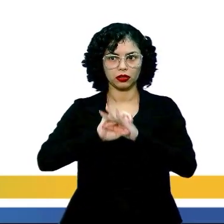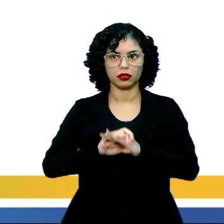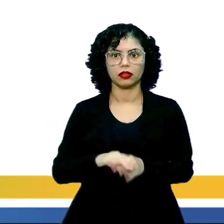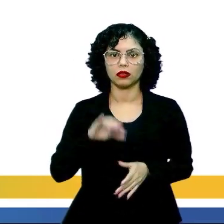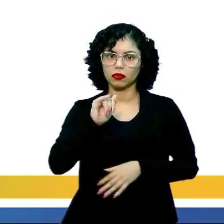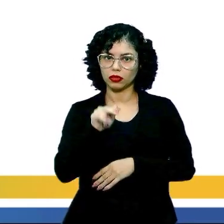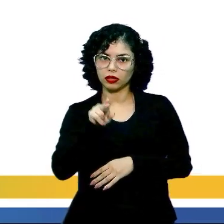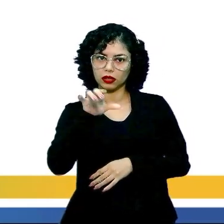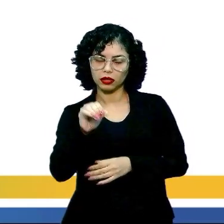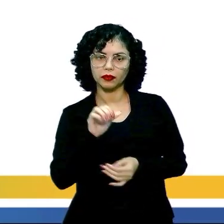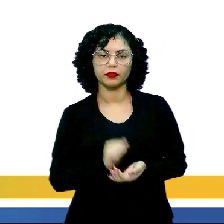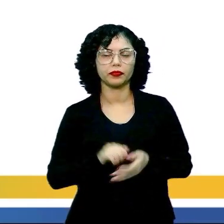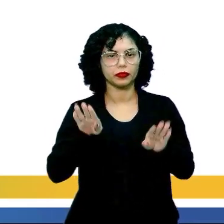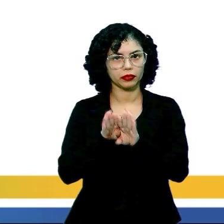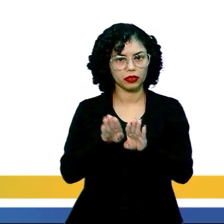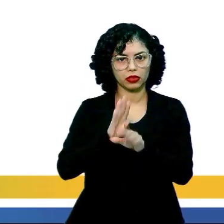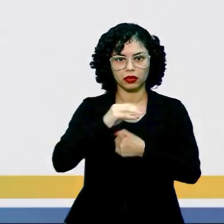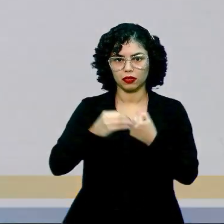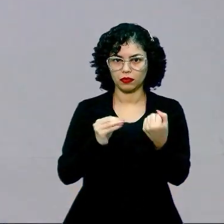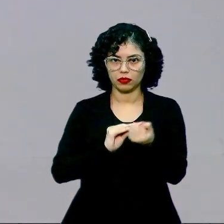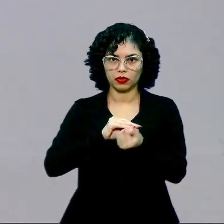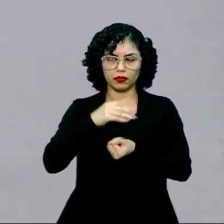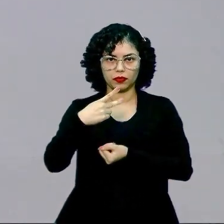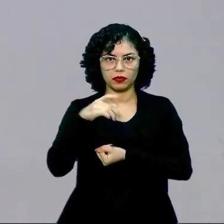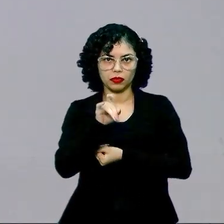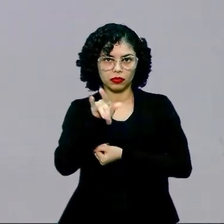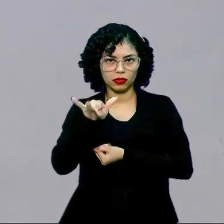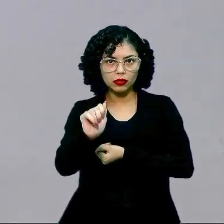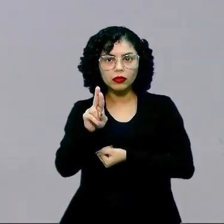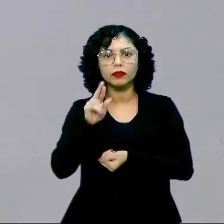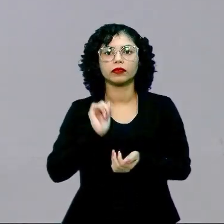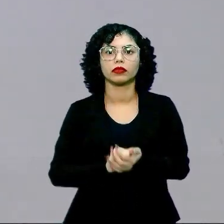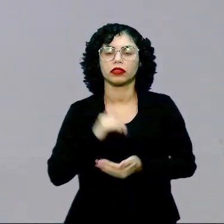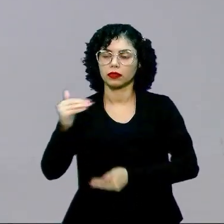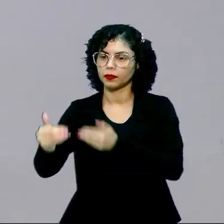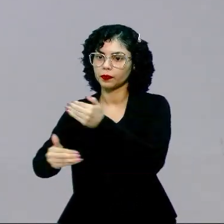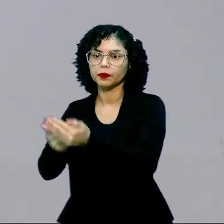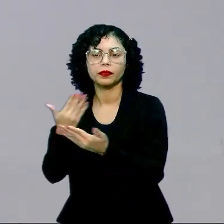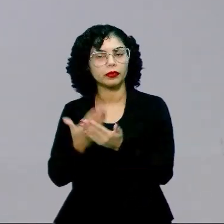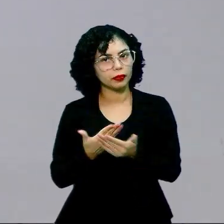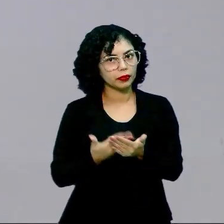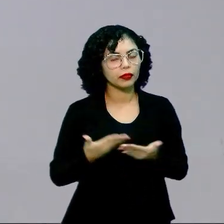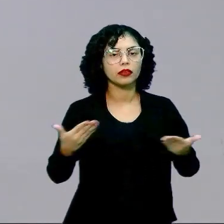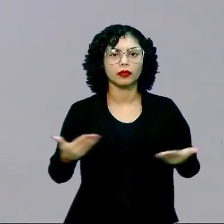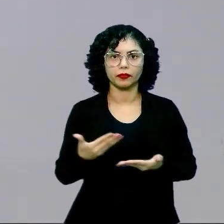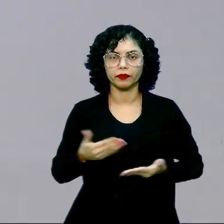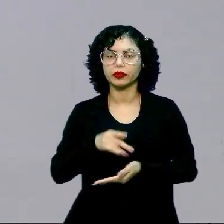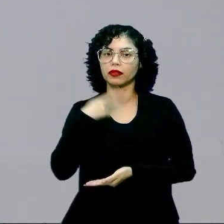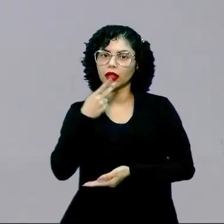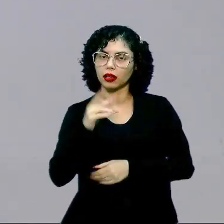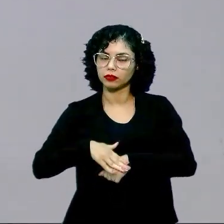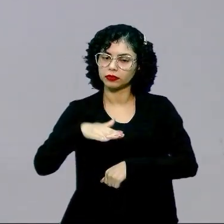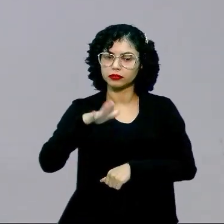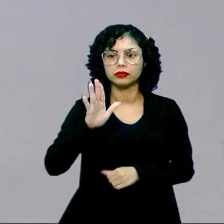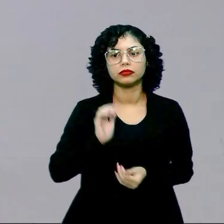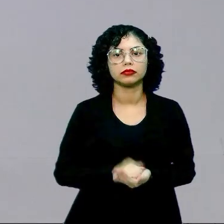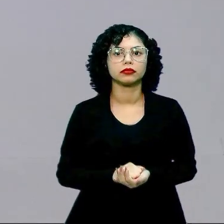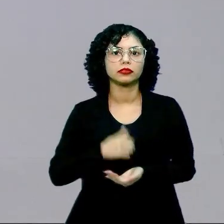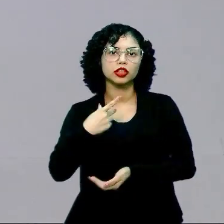entre um íon e uma molécula polar. Então, ao decorrer dessa aula, eu vou falar bastante para vocês com